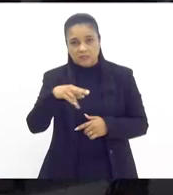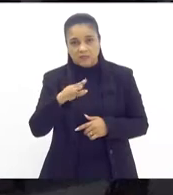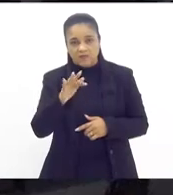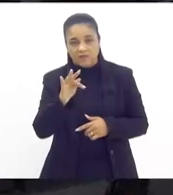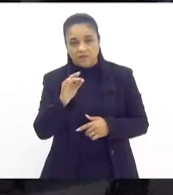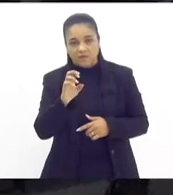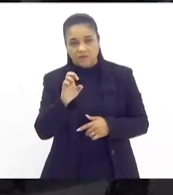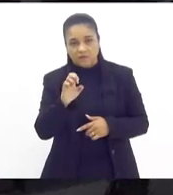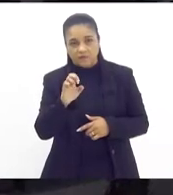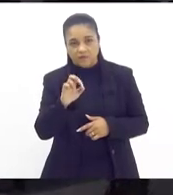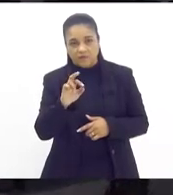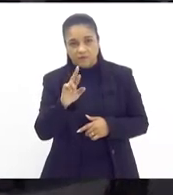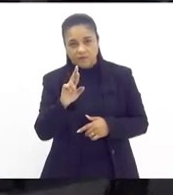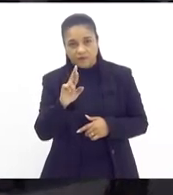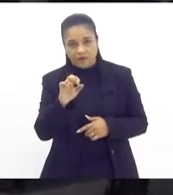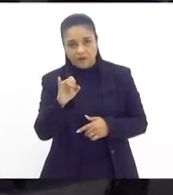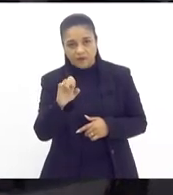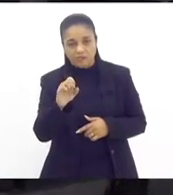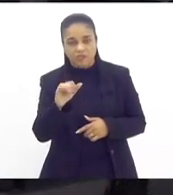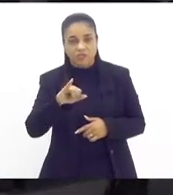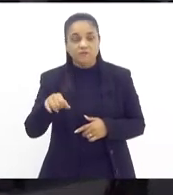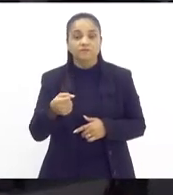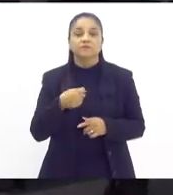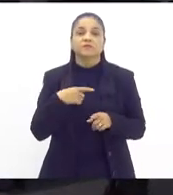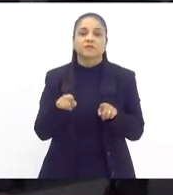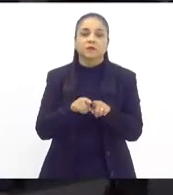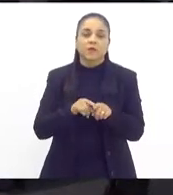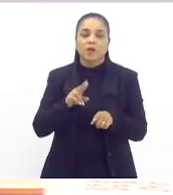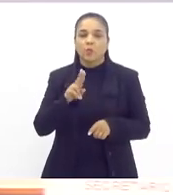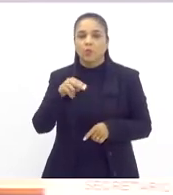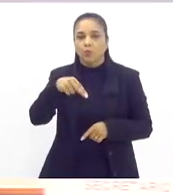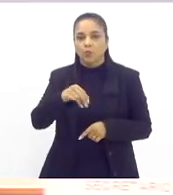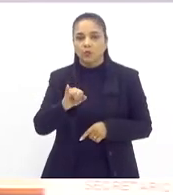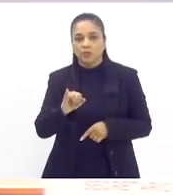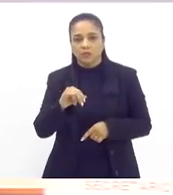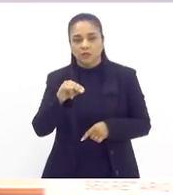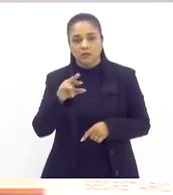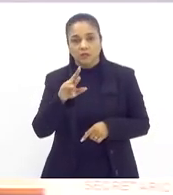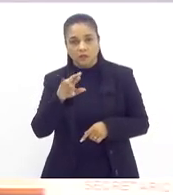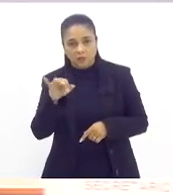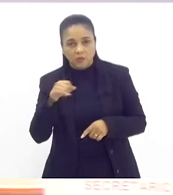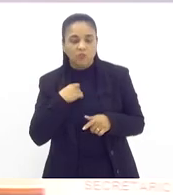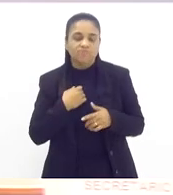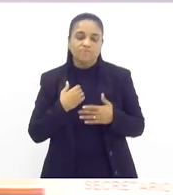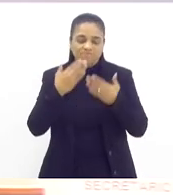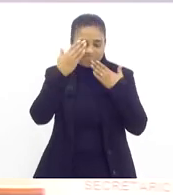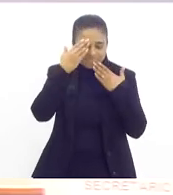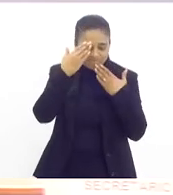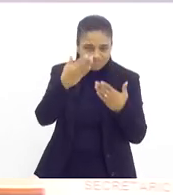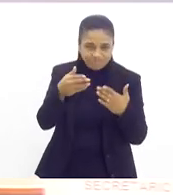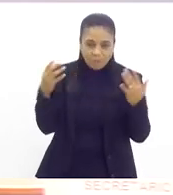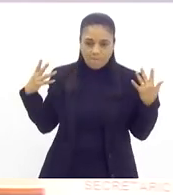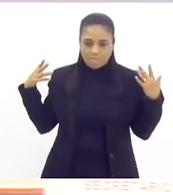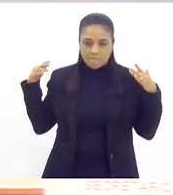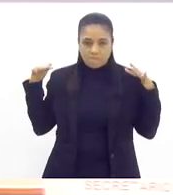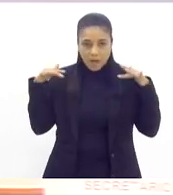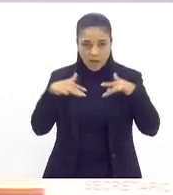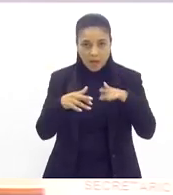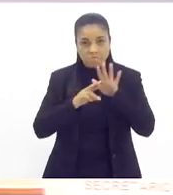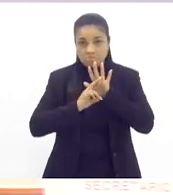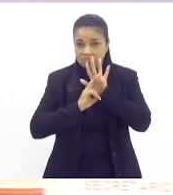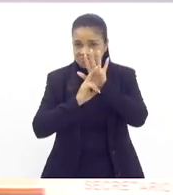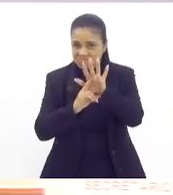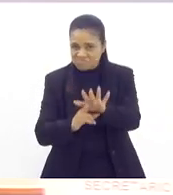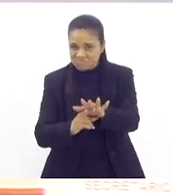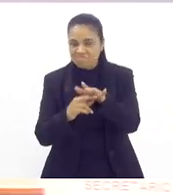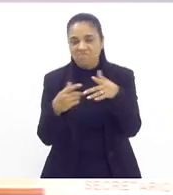universitária da Unirio. Então, queria agradecer muito, a audiência bastante, bastante representativa.